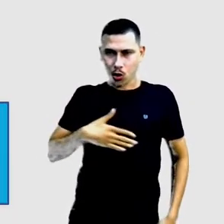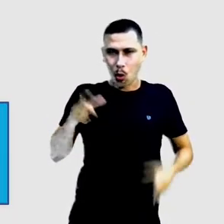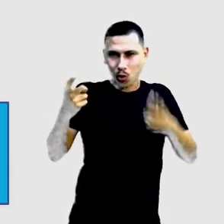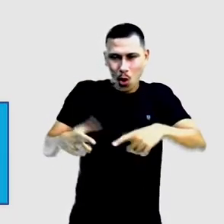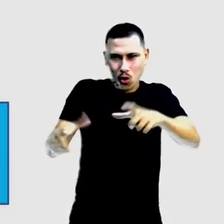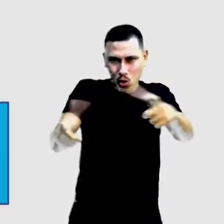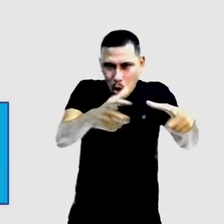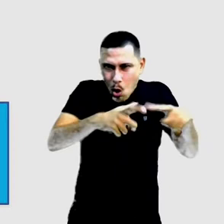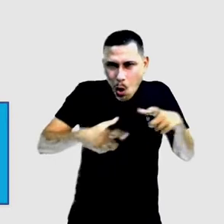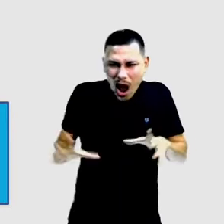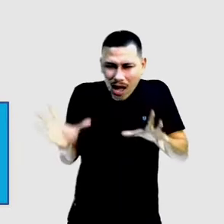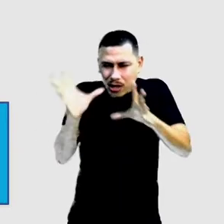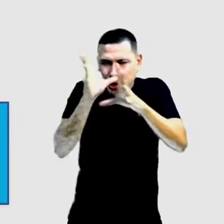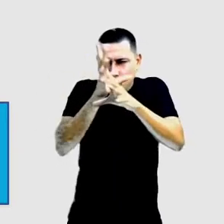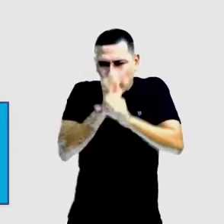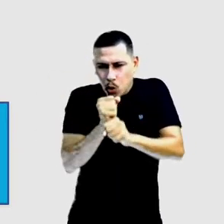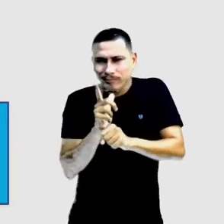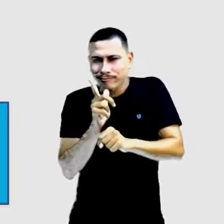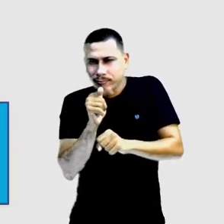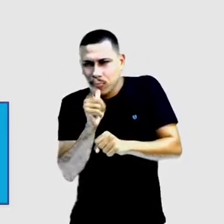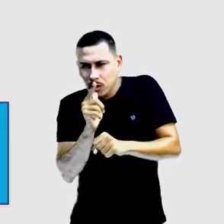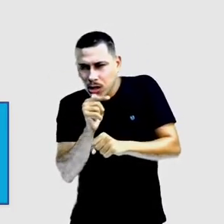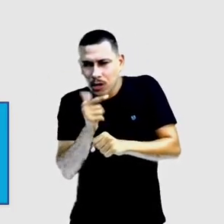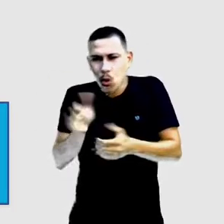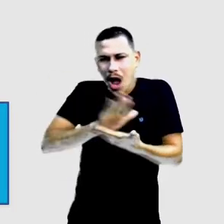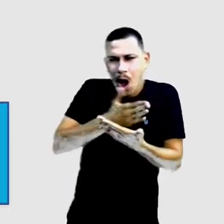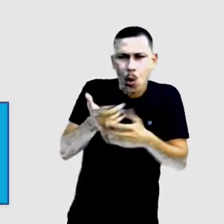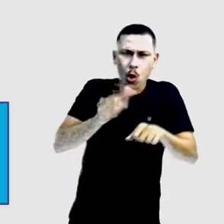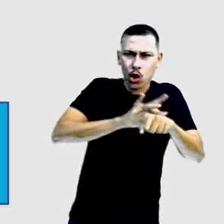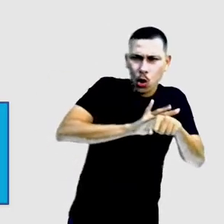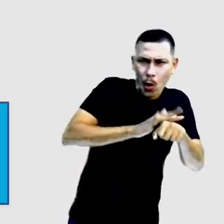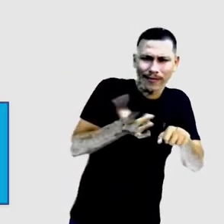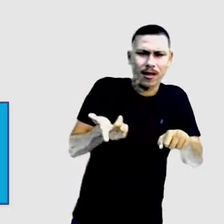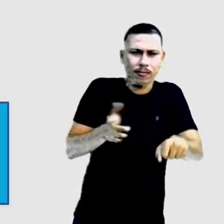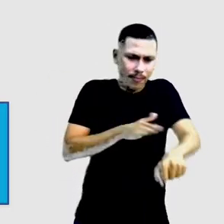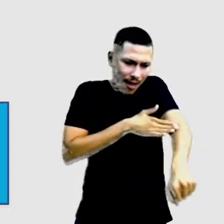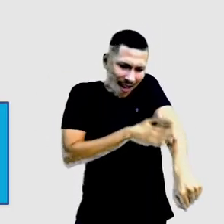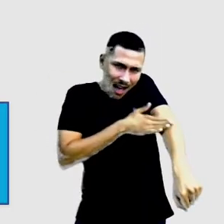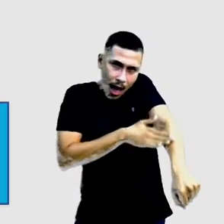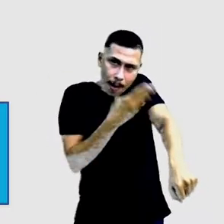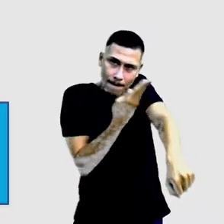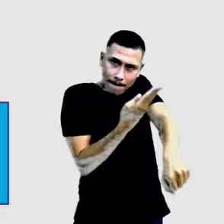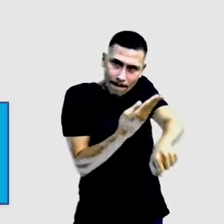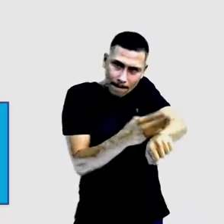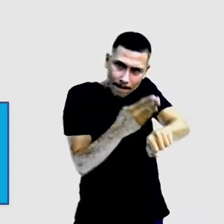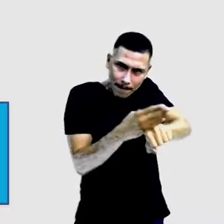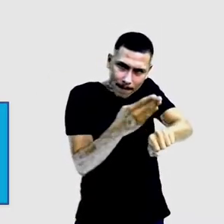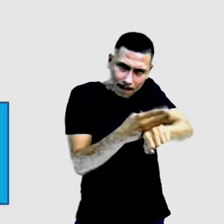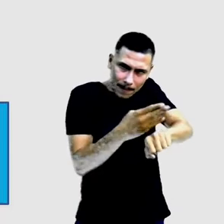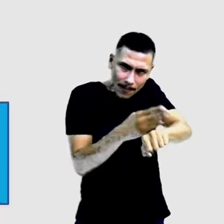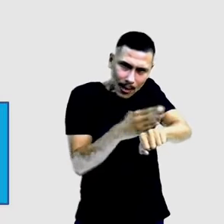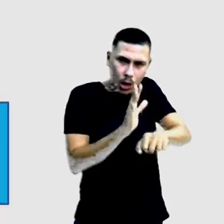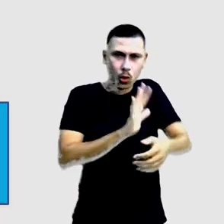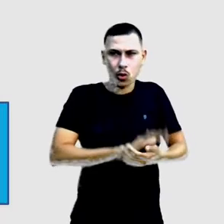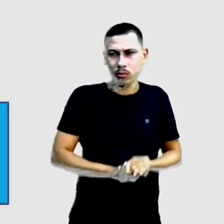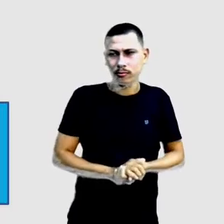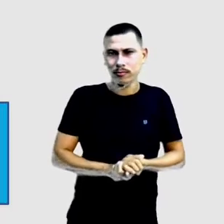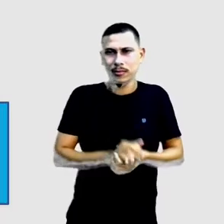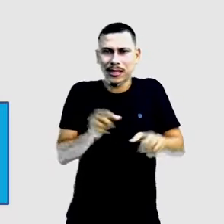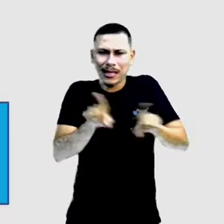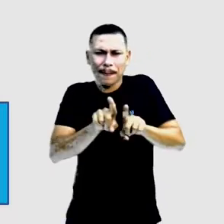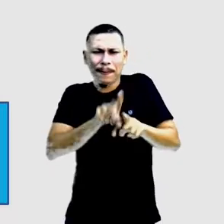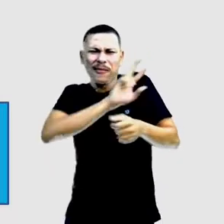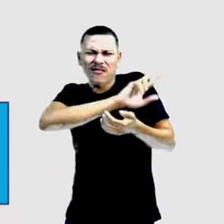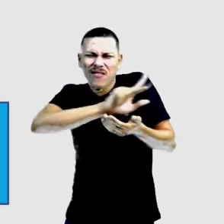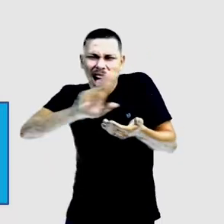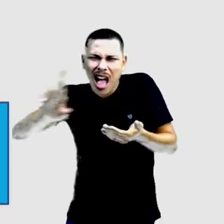escuros algumas doenças causadas por fungos são pano branco é comumente chamados né a candidíase